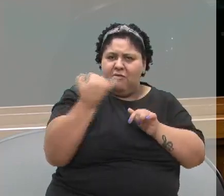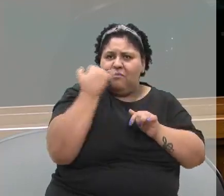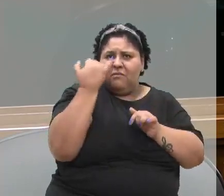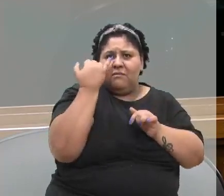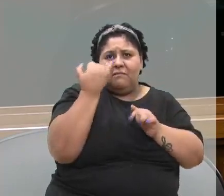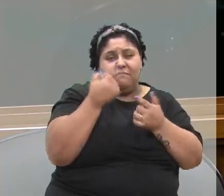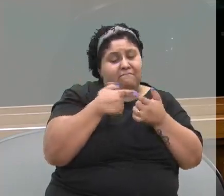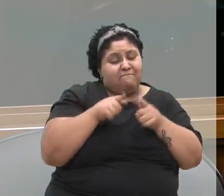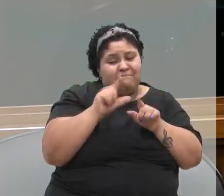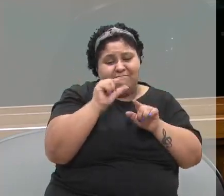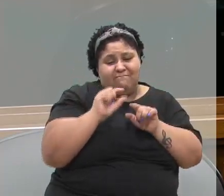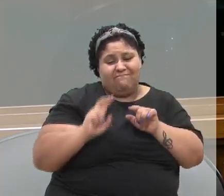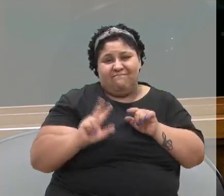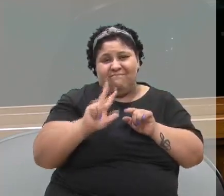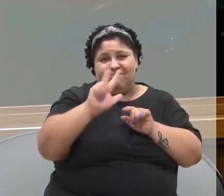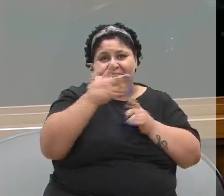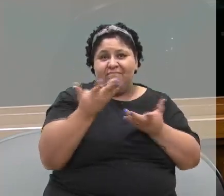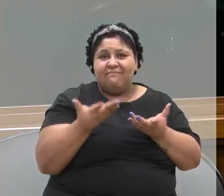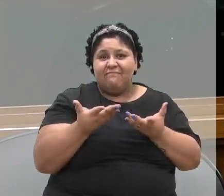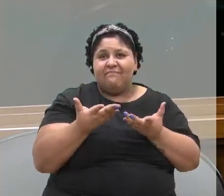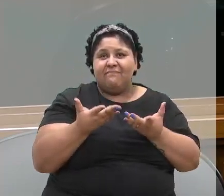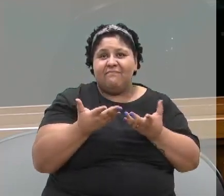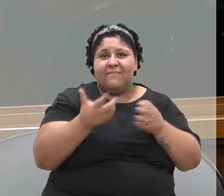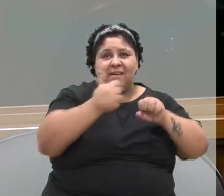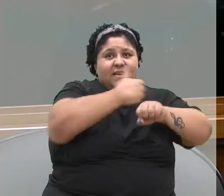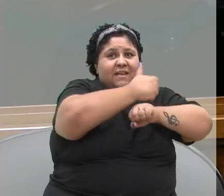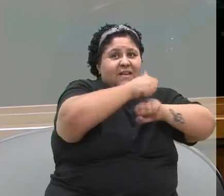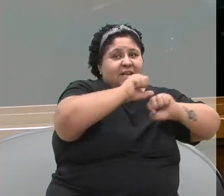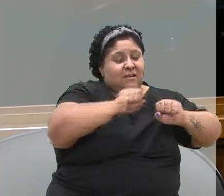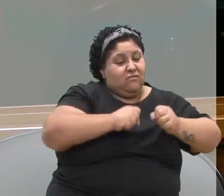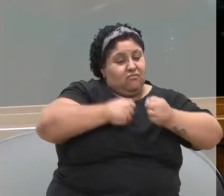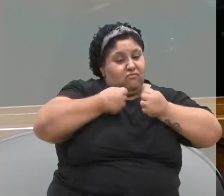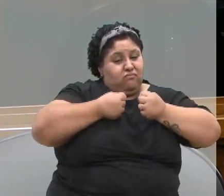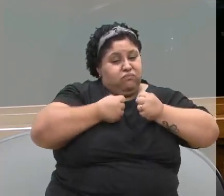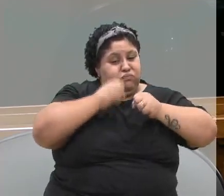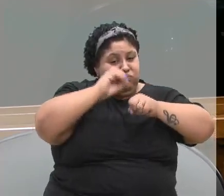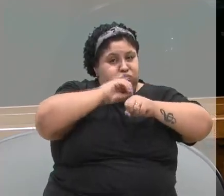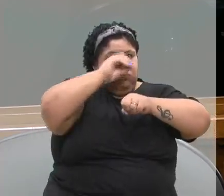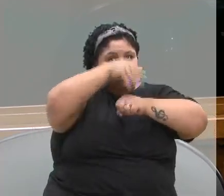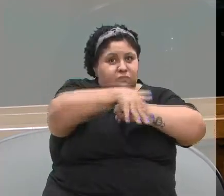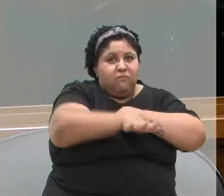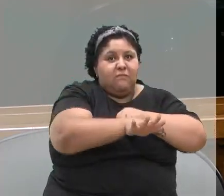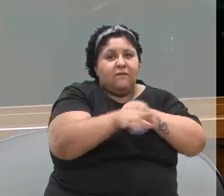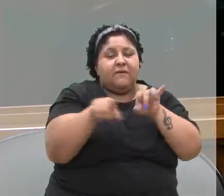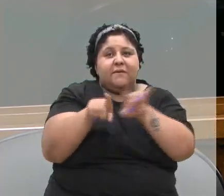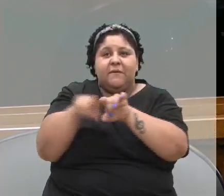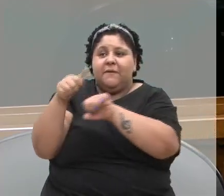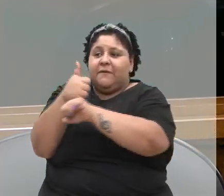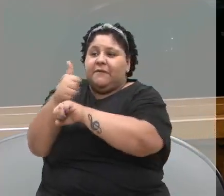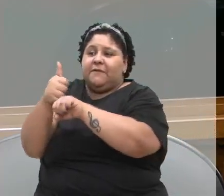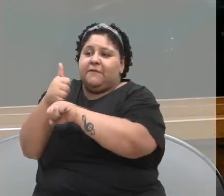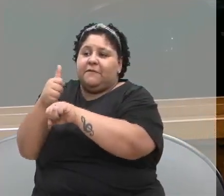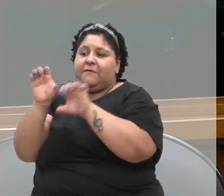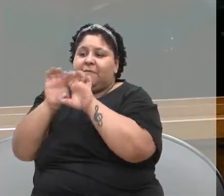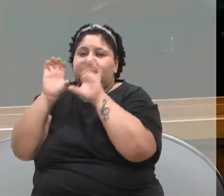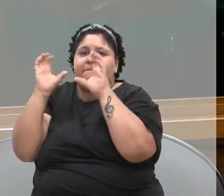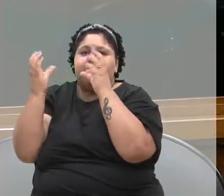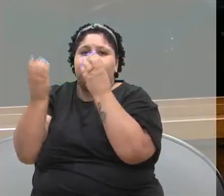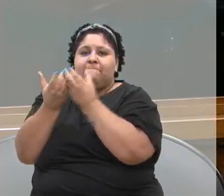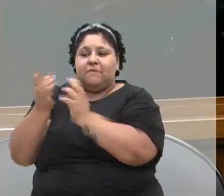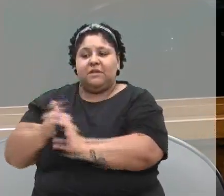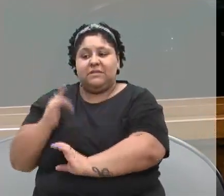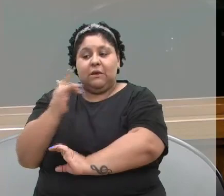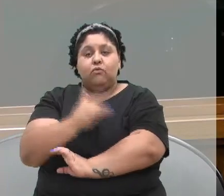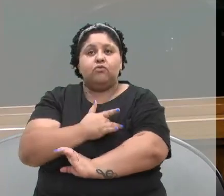serem valorizados, que são os agentes de combate às endemias e os agentes comunitários de